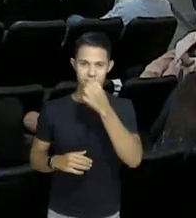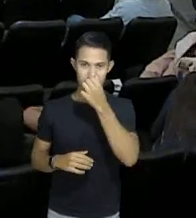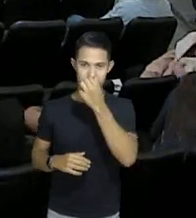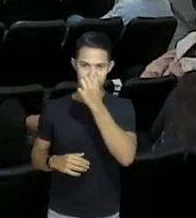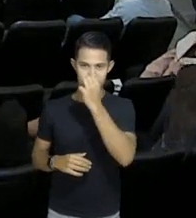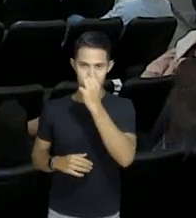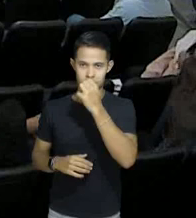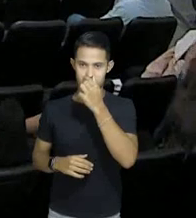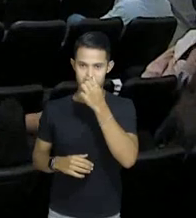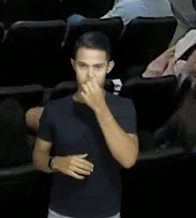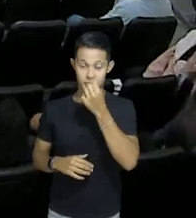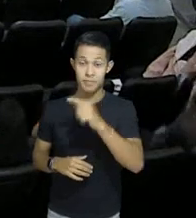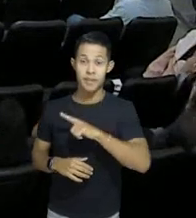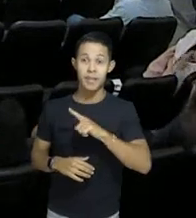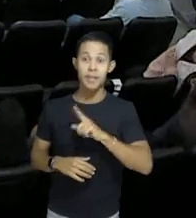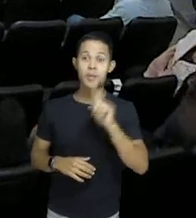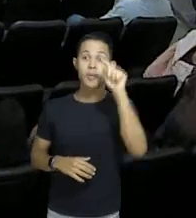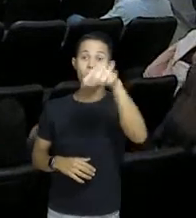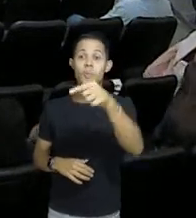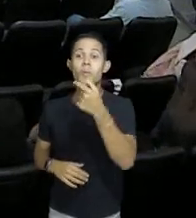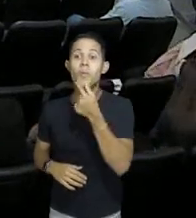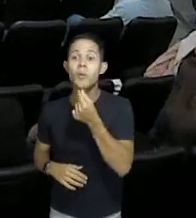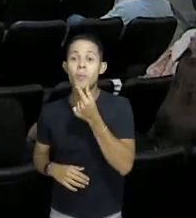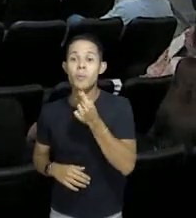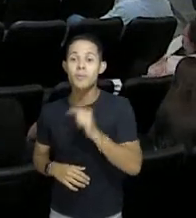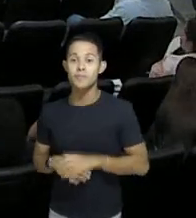Tem um senhor lá atrás.